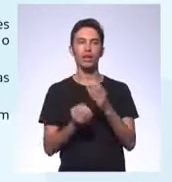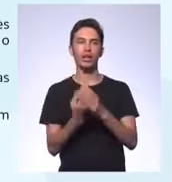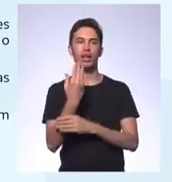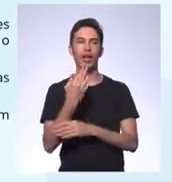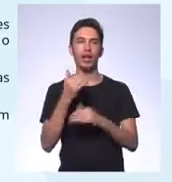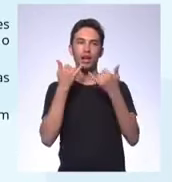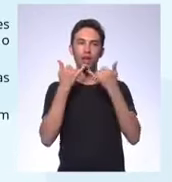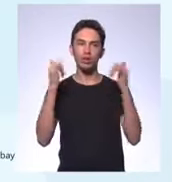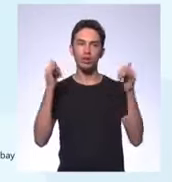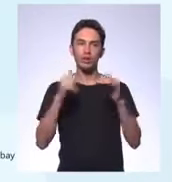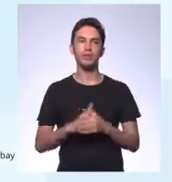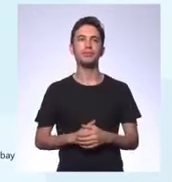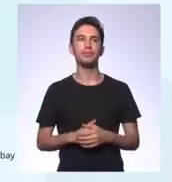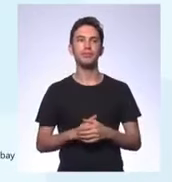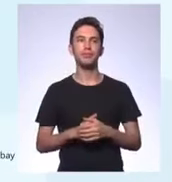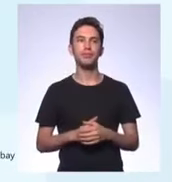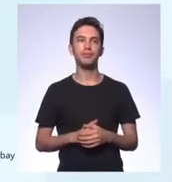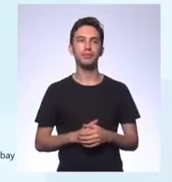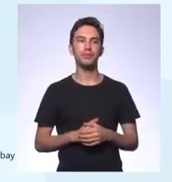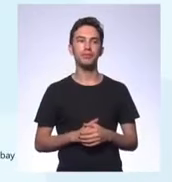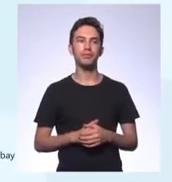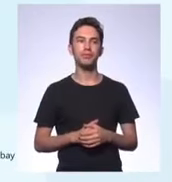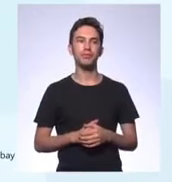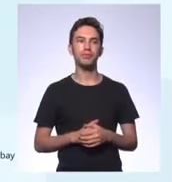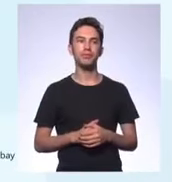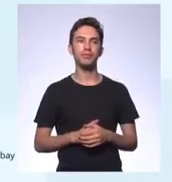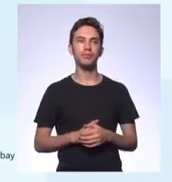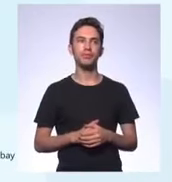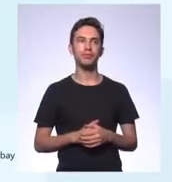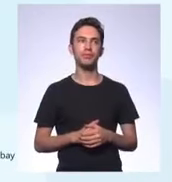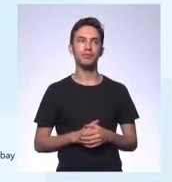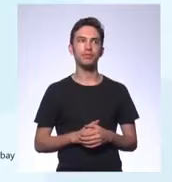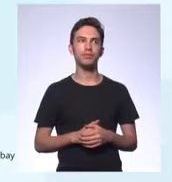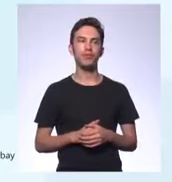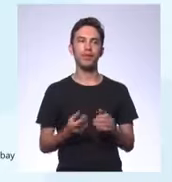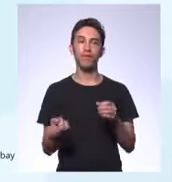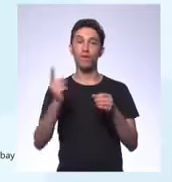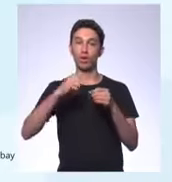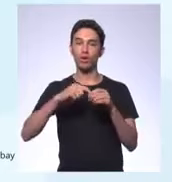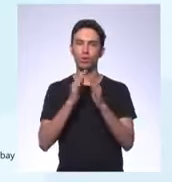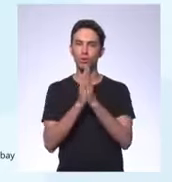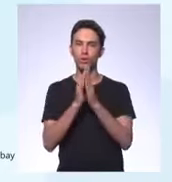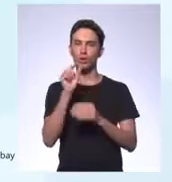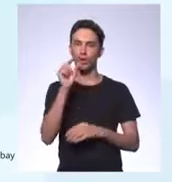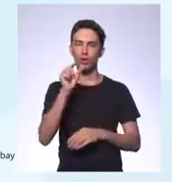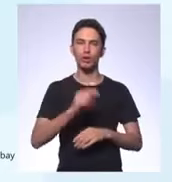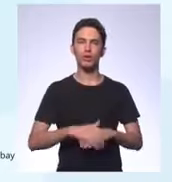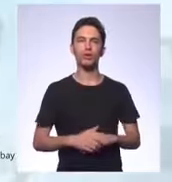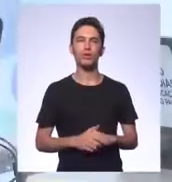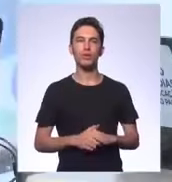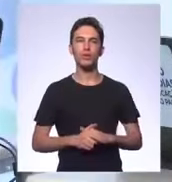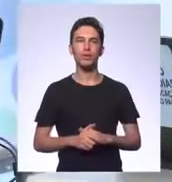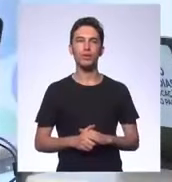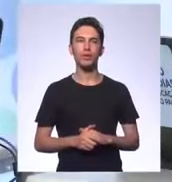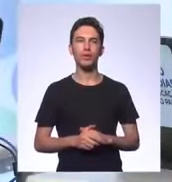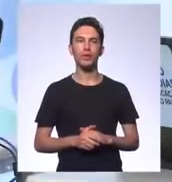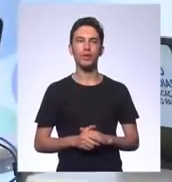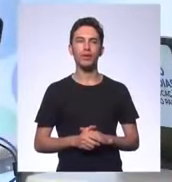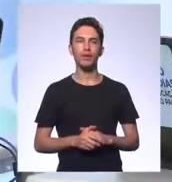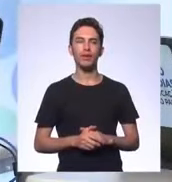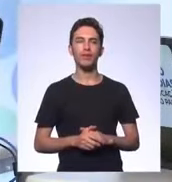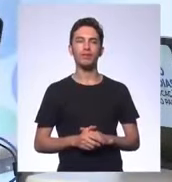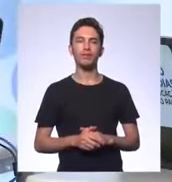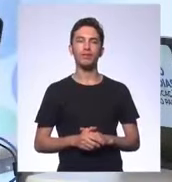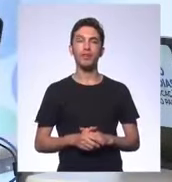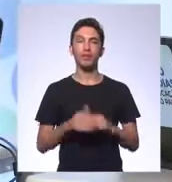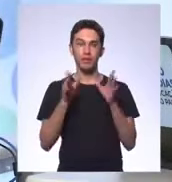Certo? Vamos lá. Ó. Volta para mim agora um pouquinho. Então, prestem